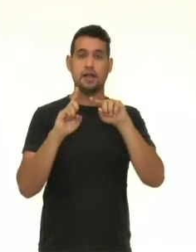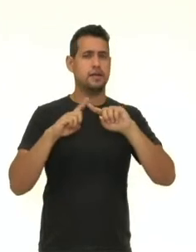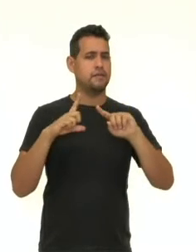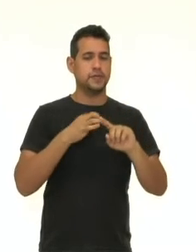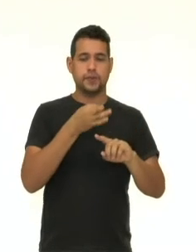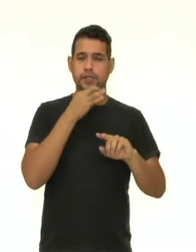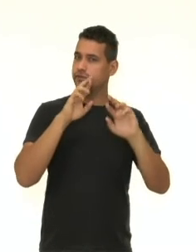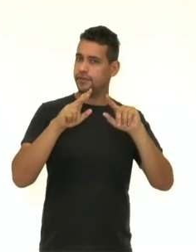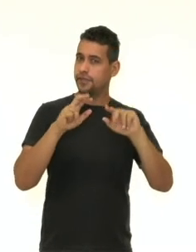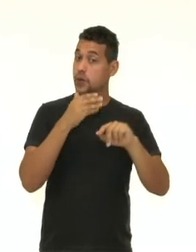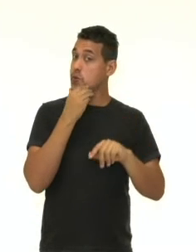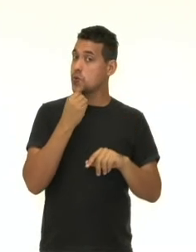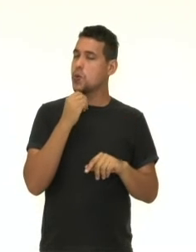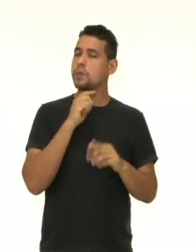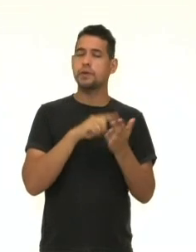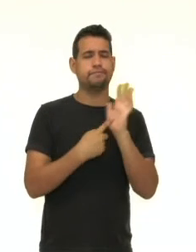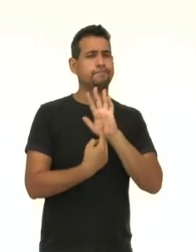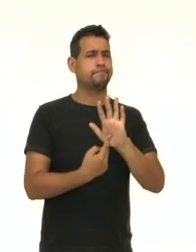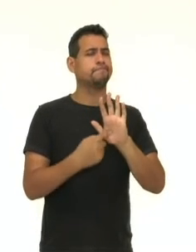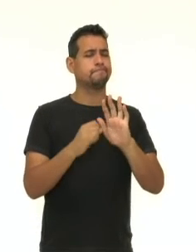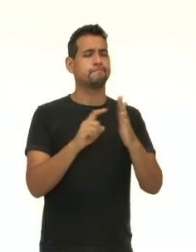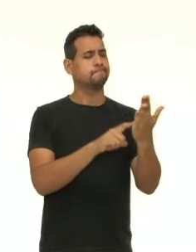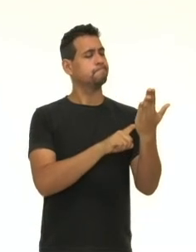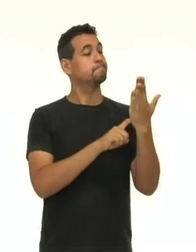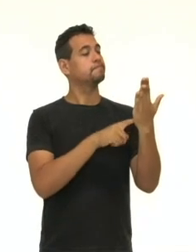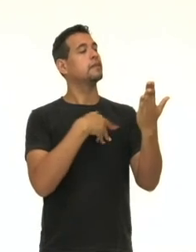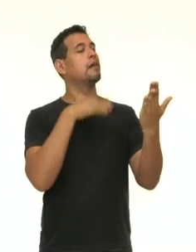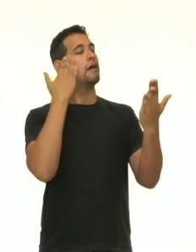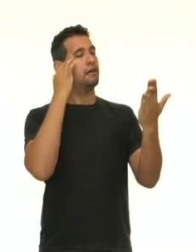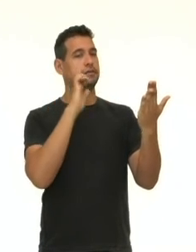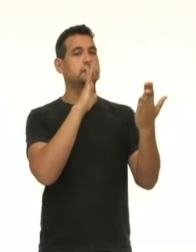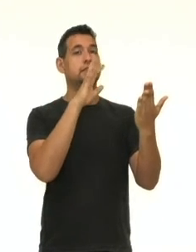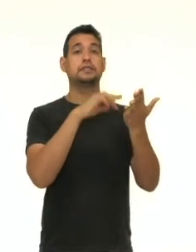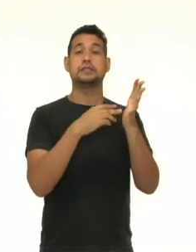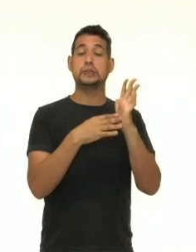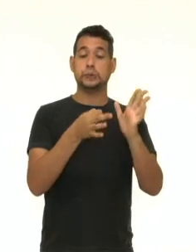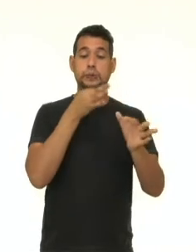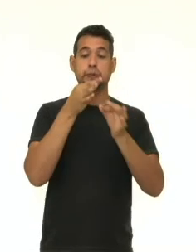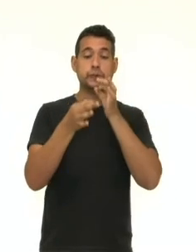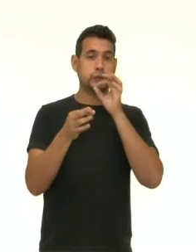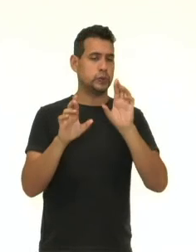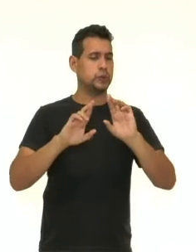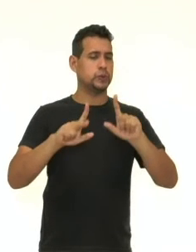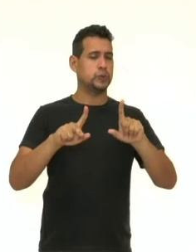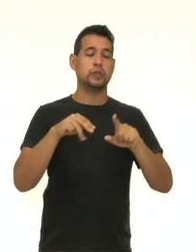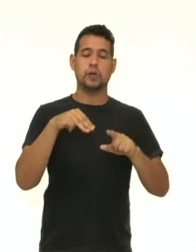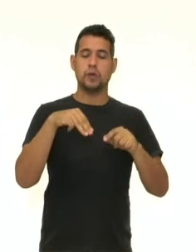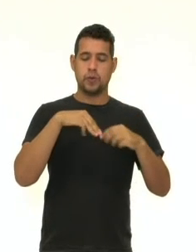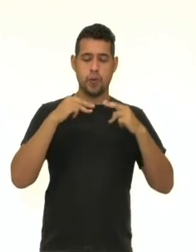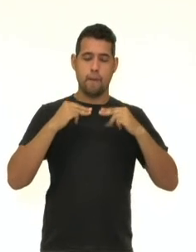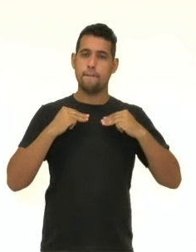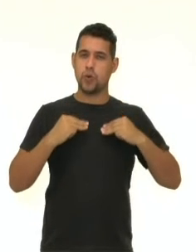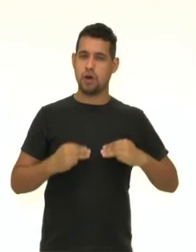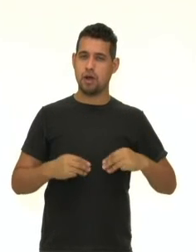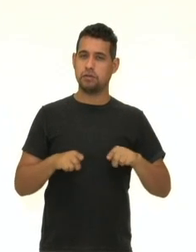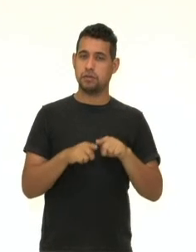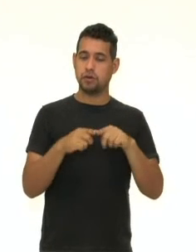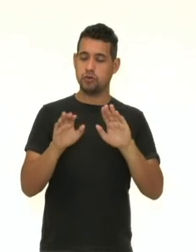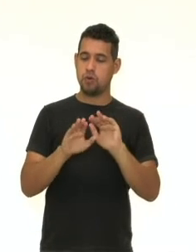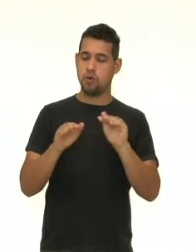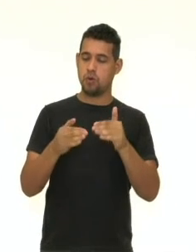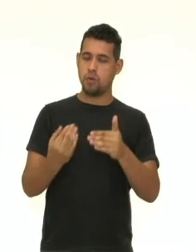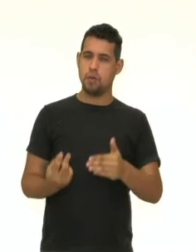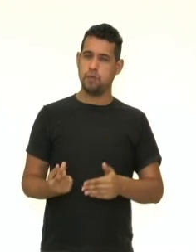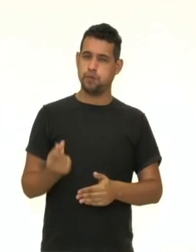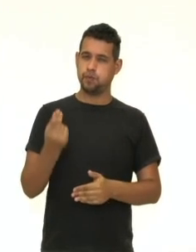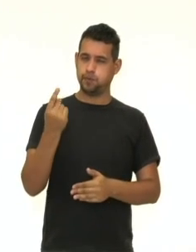contradições, Machado de Assis mostra para nós como sendo o quê? As contradições moralistas da elite